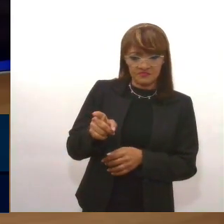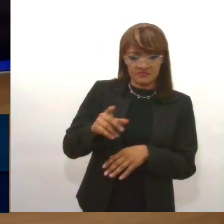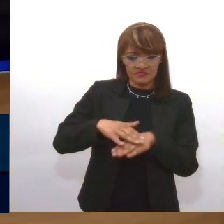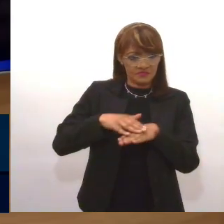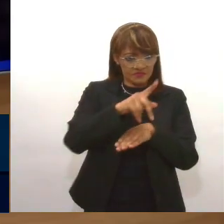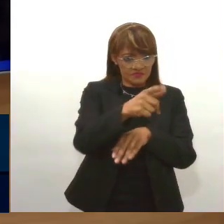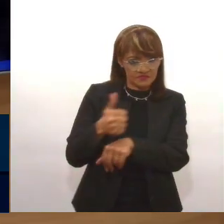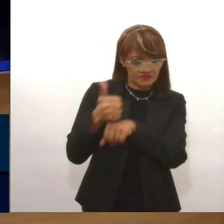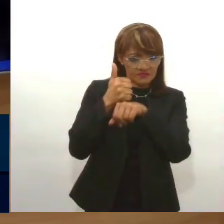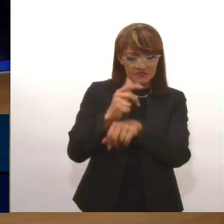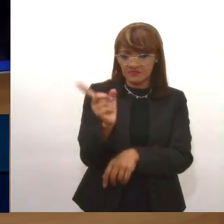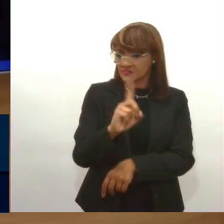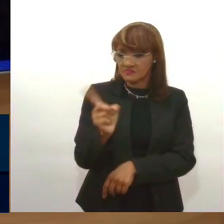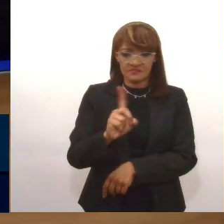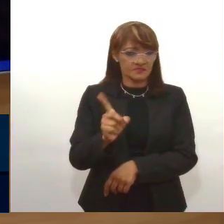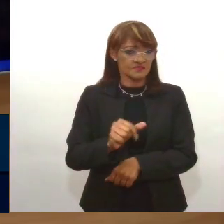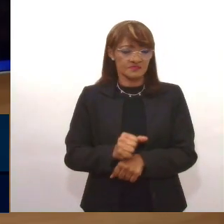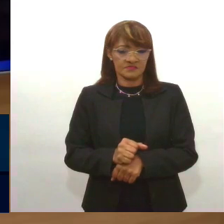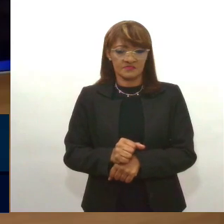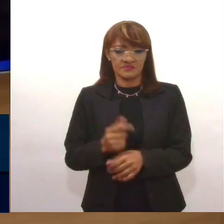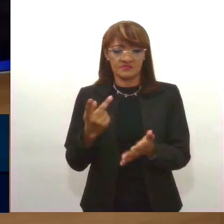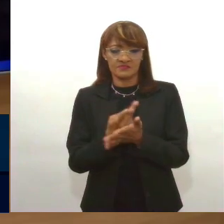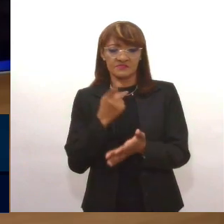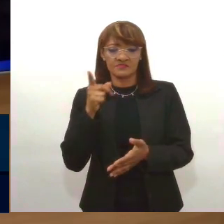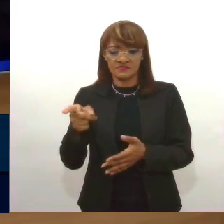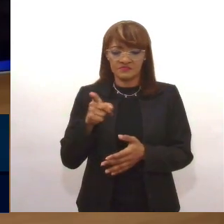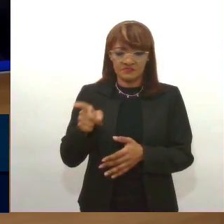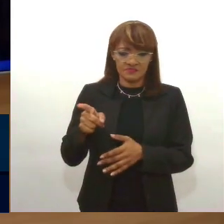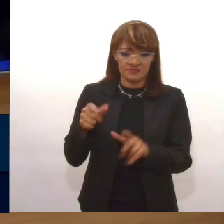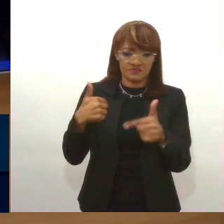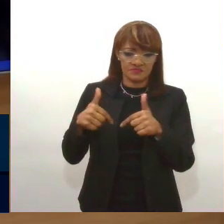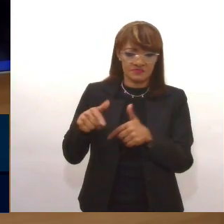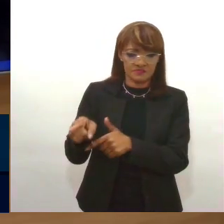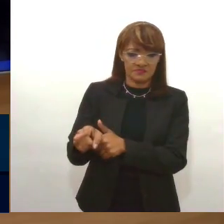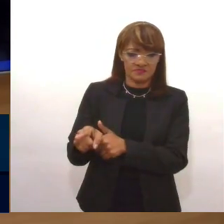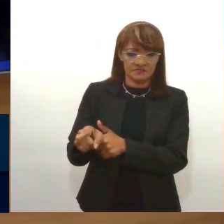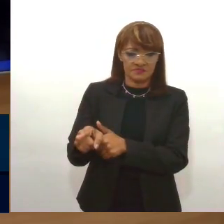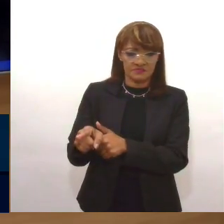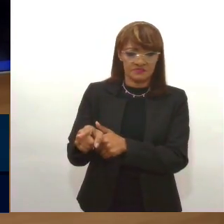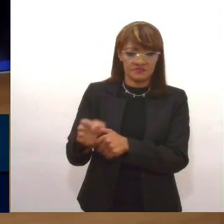obra que tá vindo aqui é a nossa